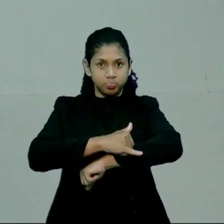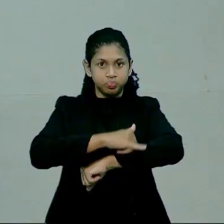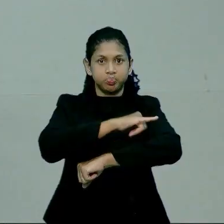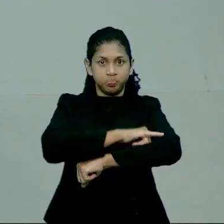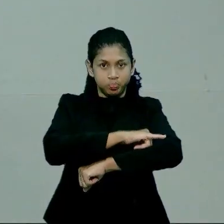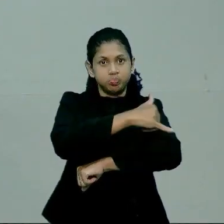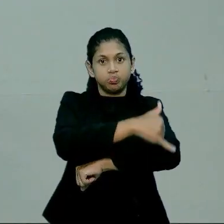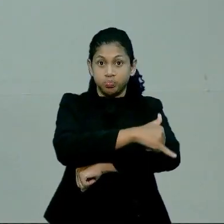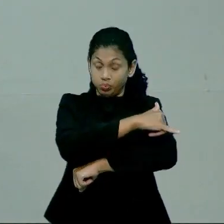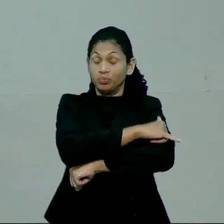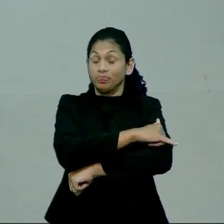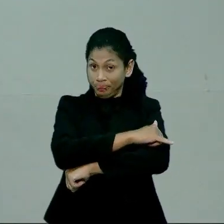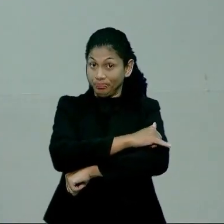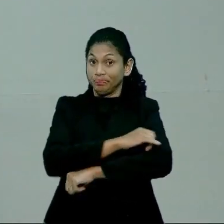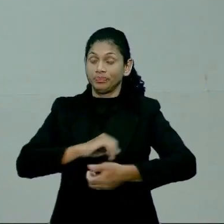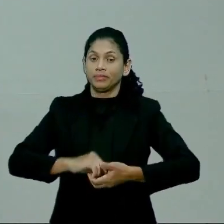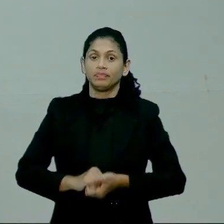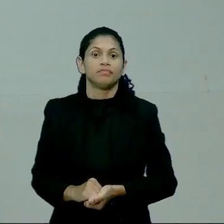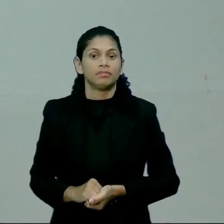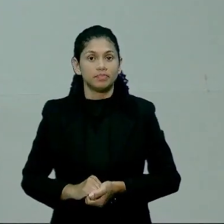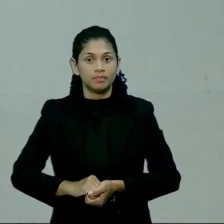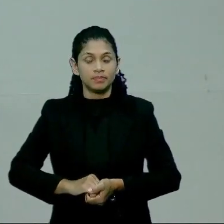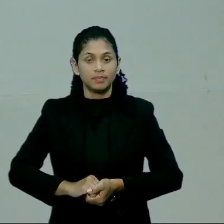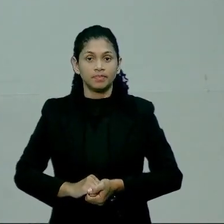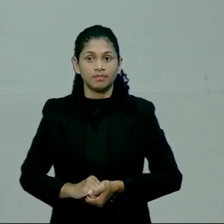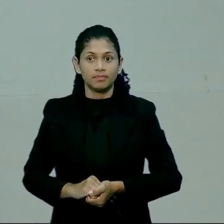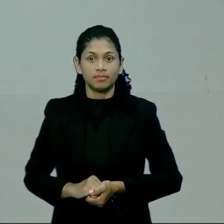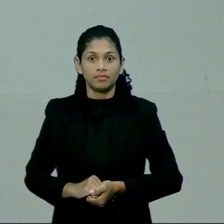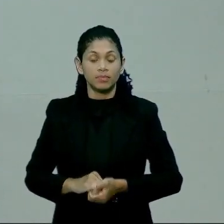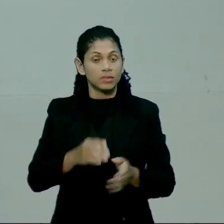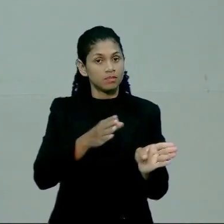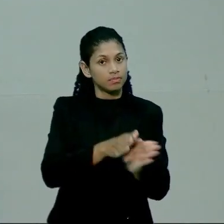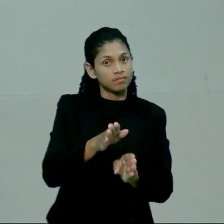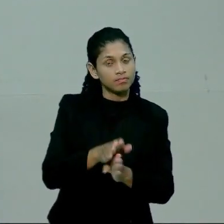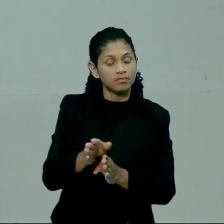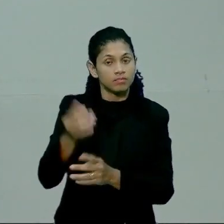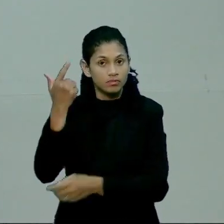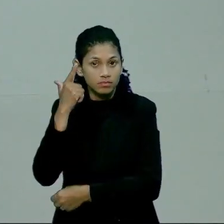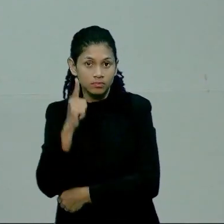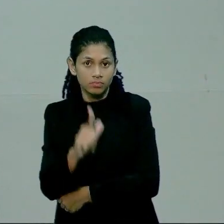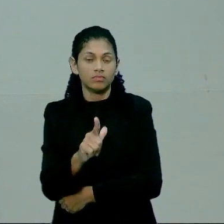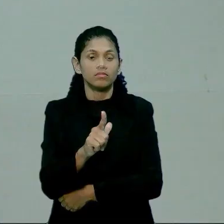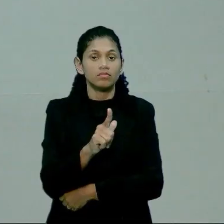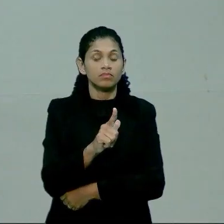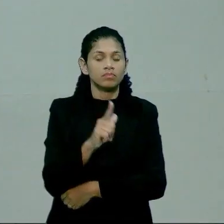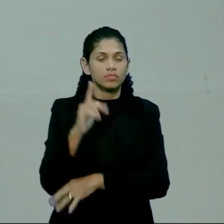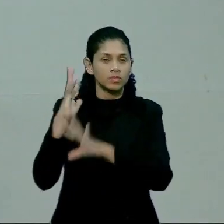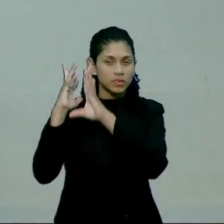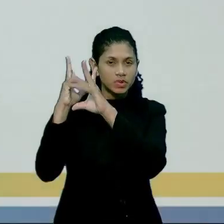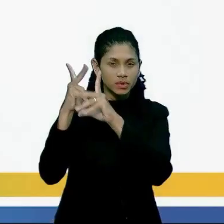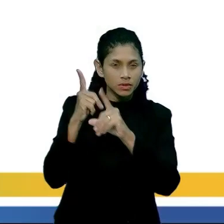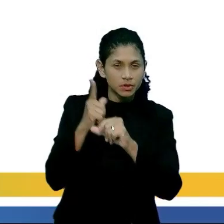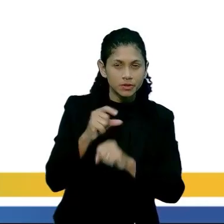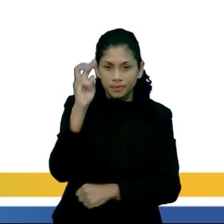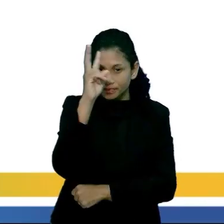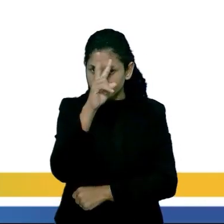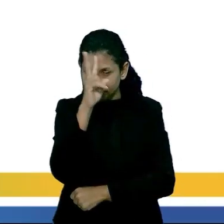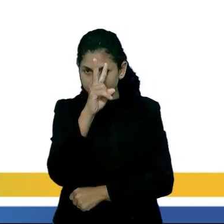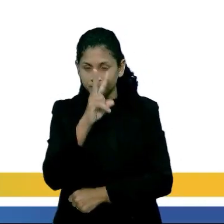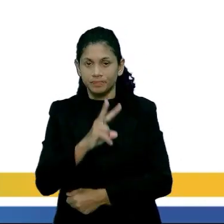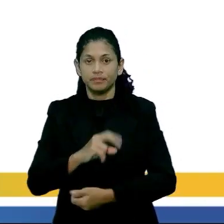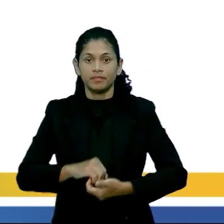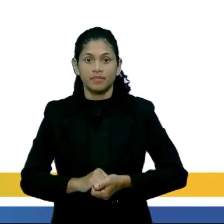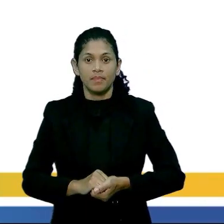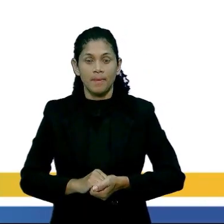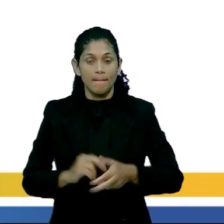de efeito e consequência, causa e consequência, né? Efeito. E aí, nesse direcionamento, a gente consegue fazer essa recapitulação, esse remember